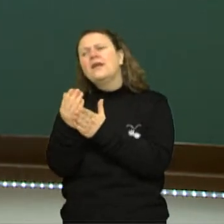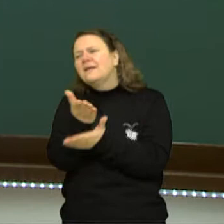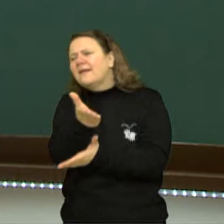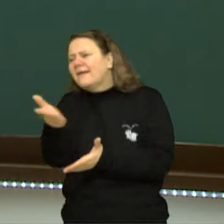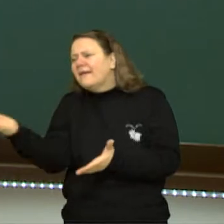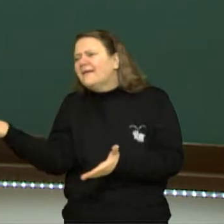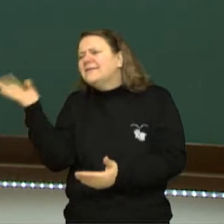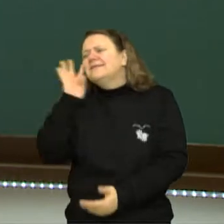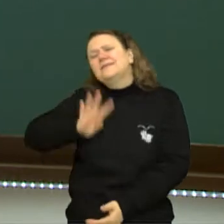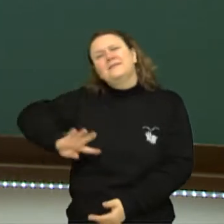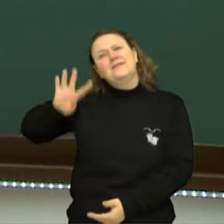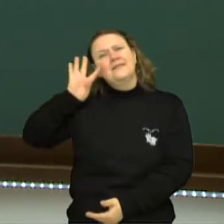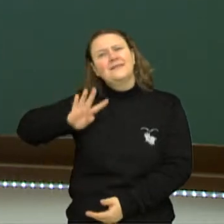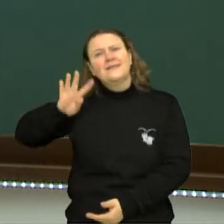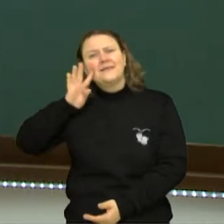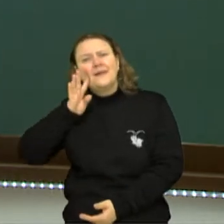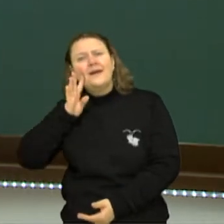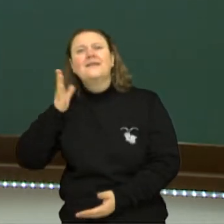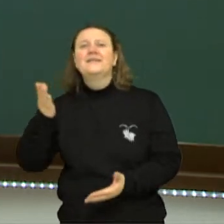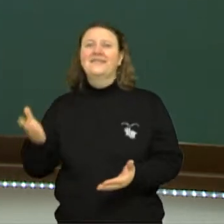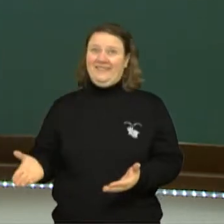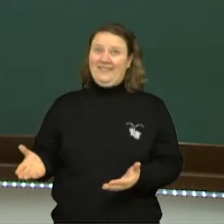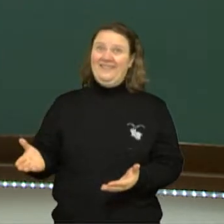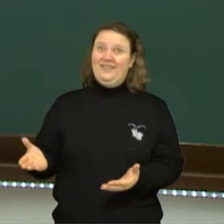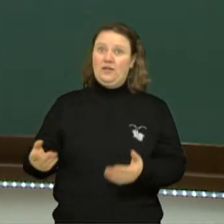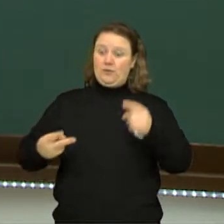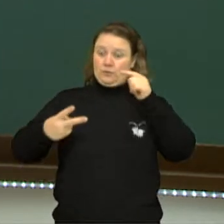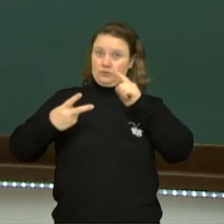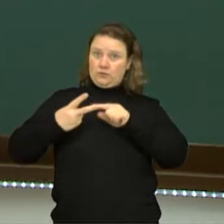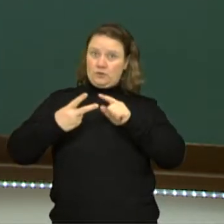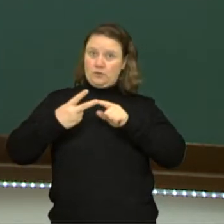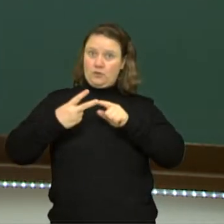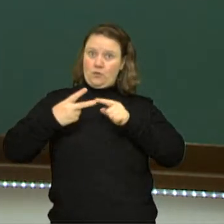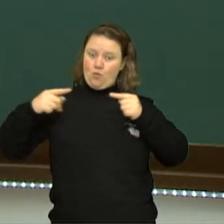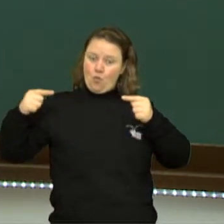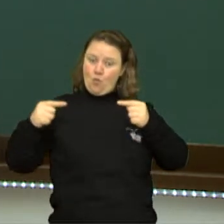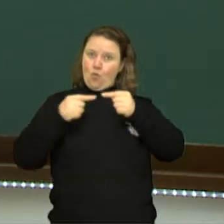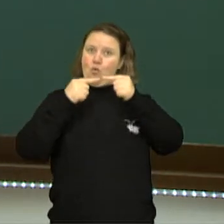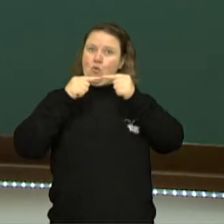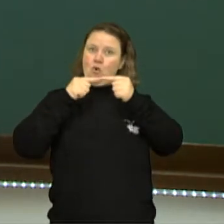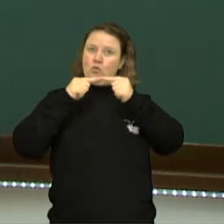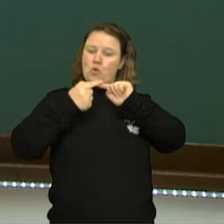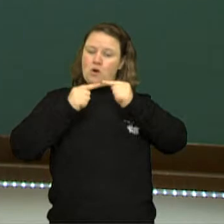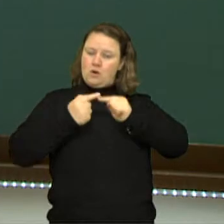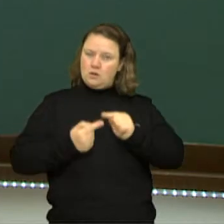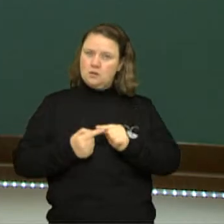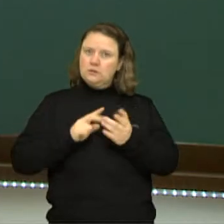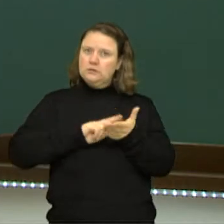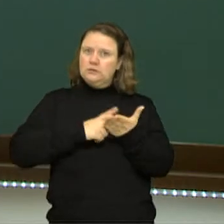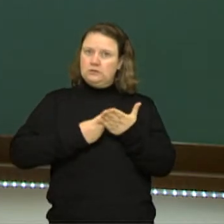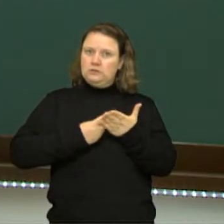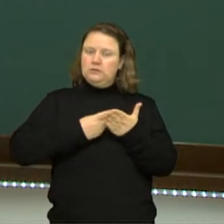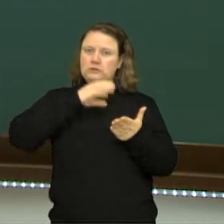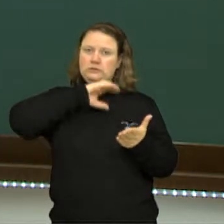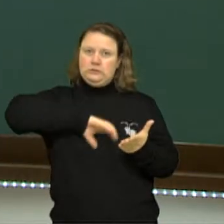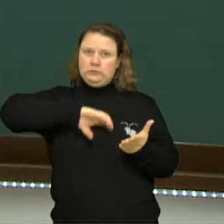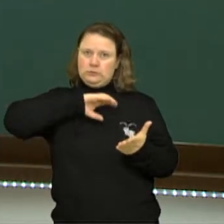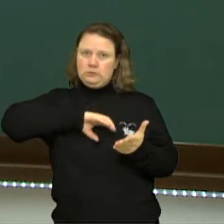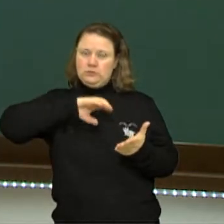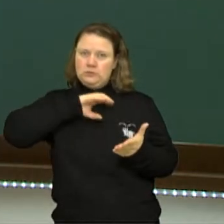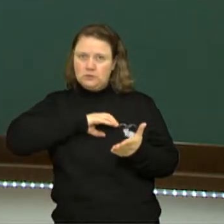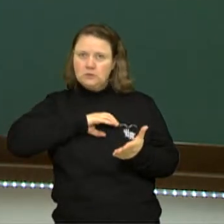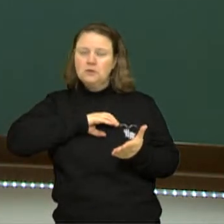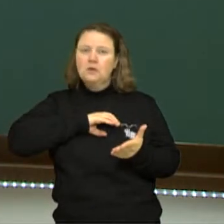muito bacanas. Então, esse segundo conector aqui, essa expressão besides that, traduzida para o português comumente como